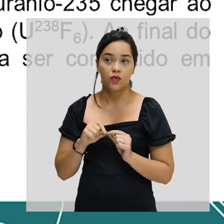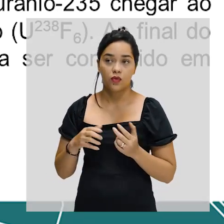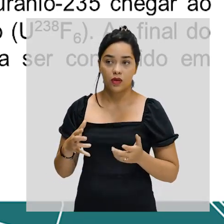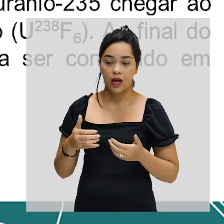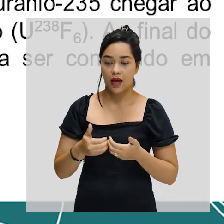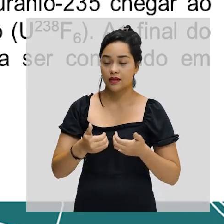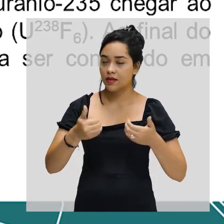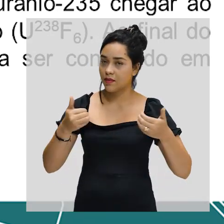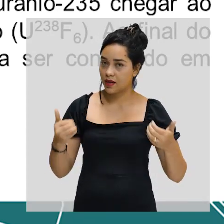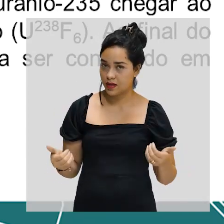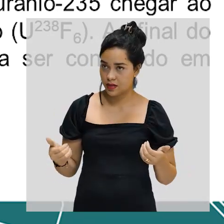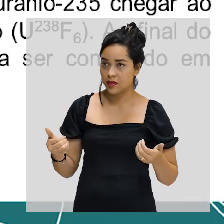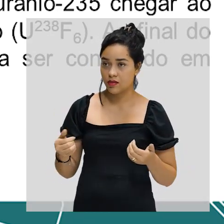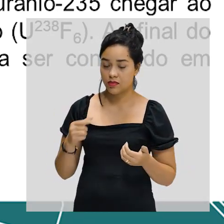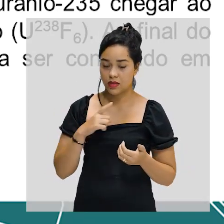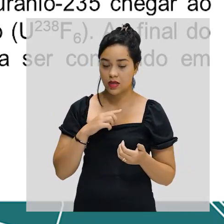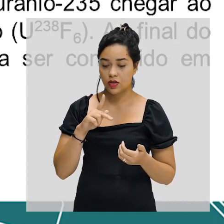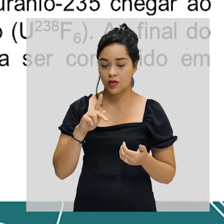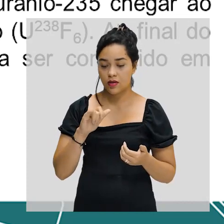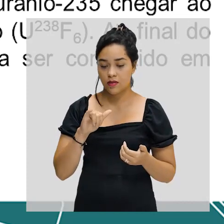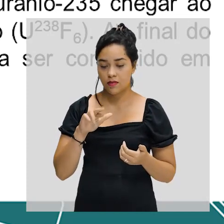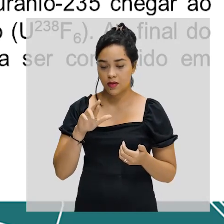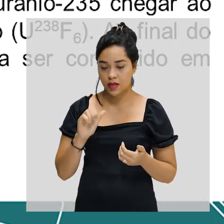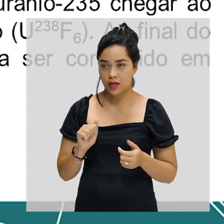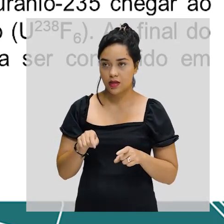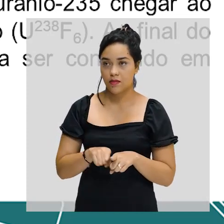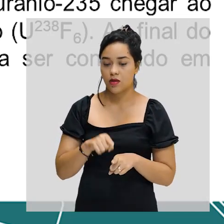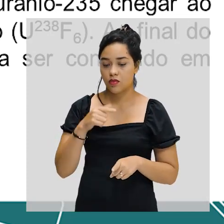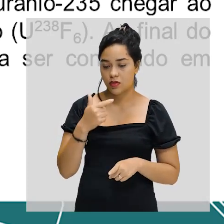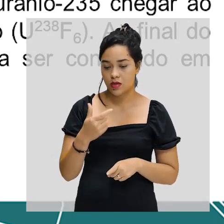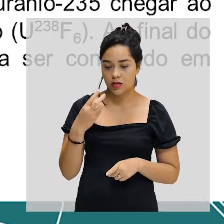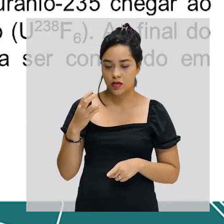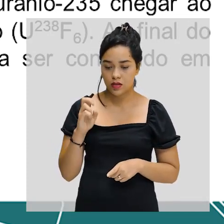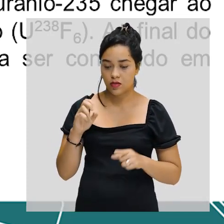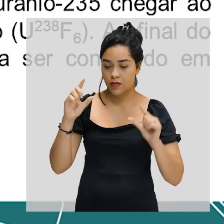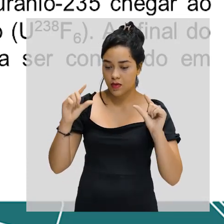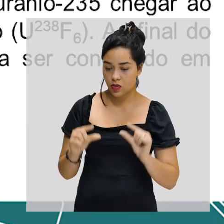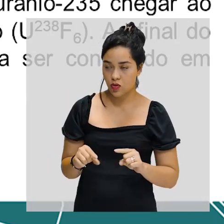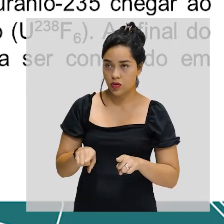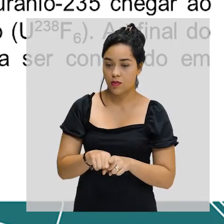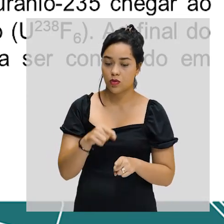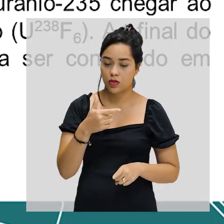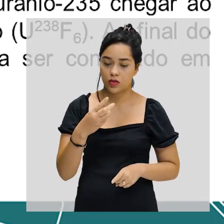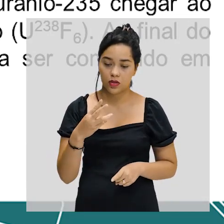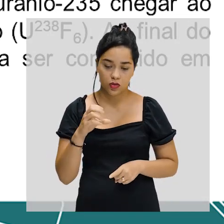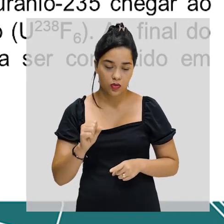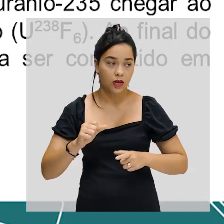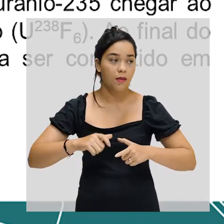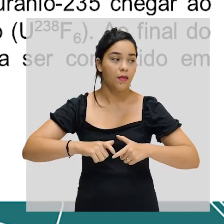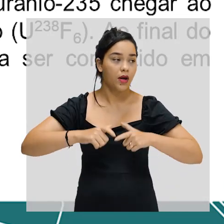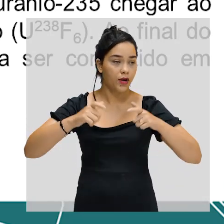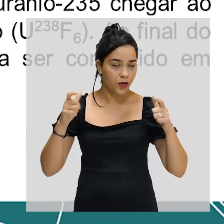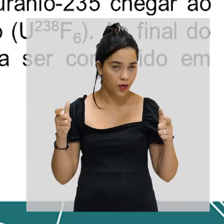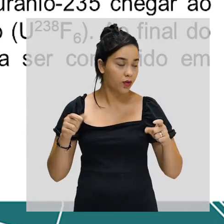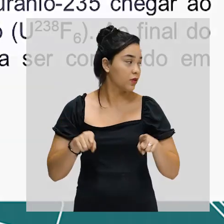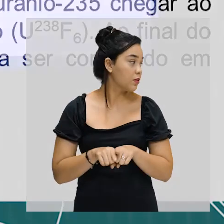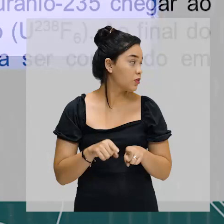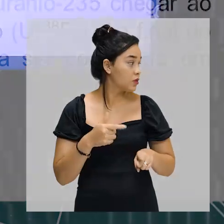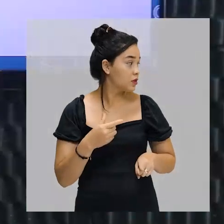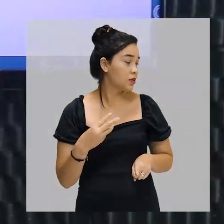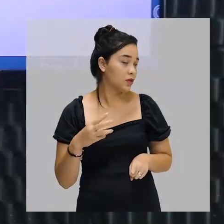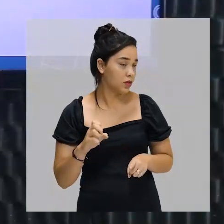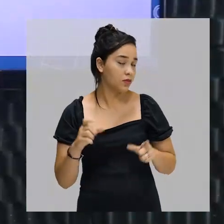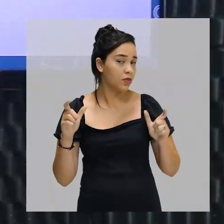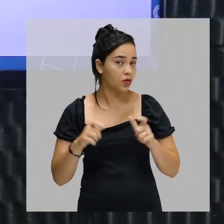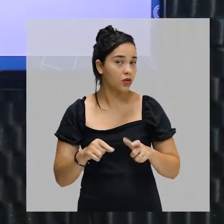a separação por peneira, tá certo? O 235 é menor, o 238 é maior, tá certo? O 235, por ele ser